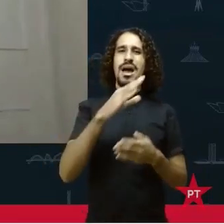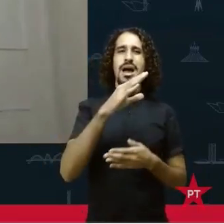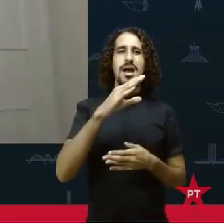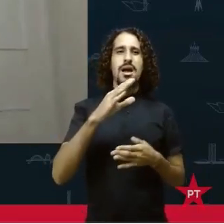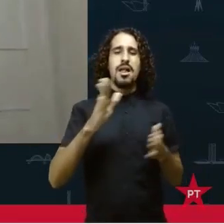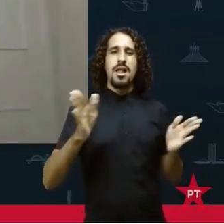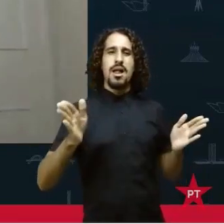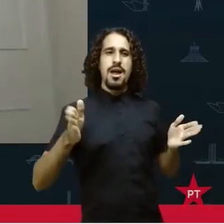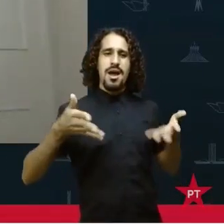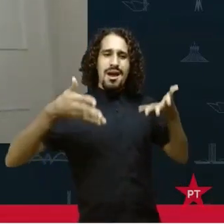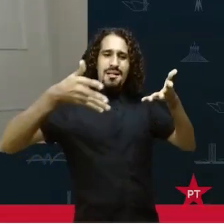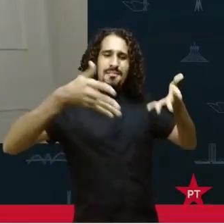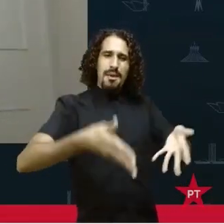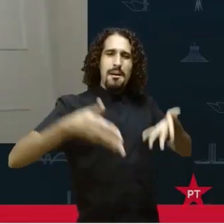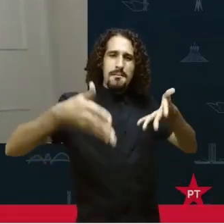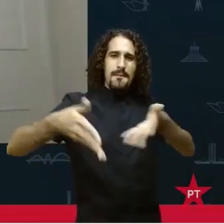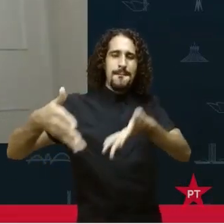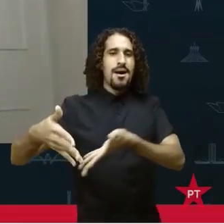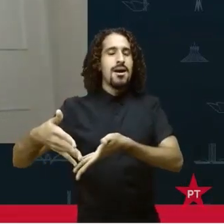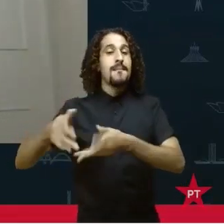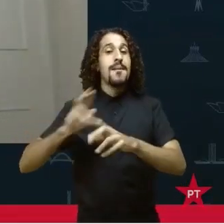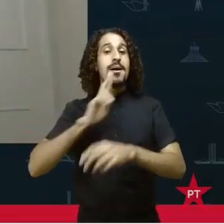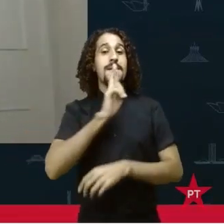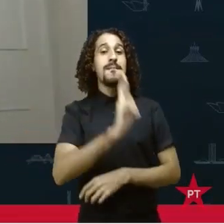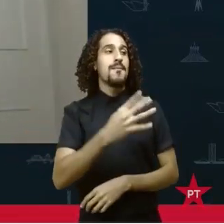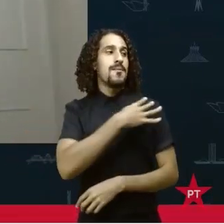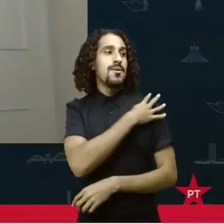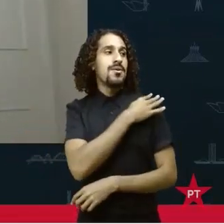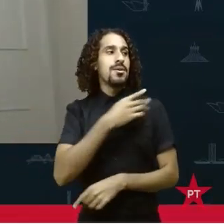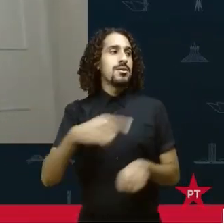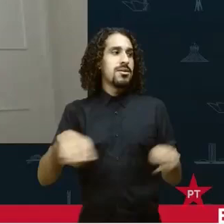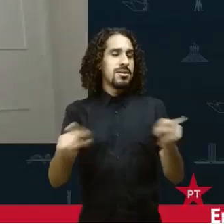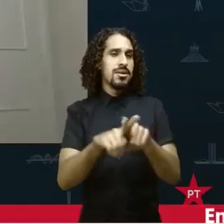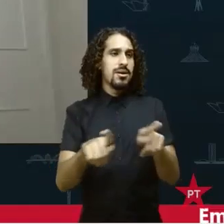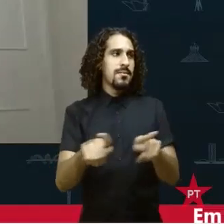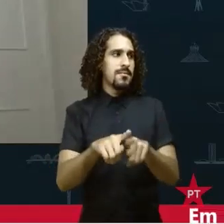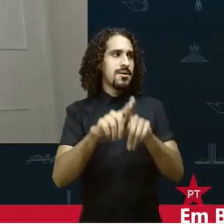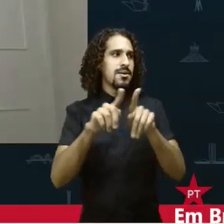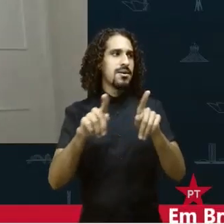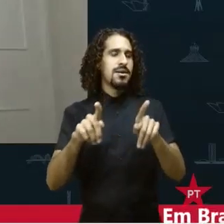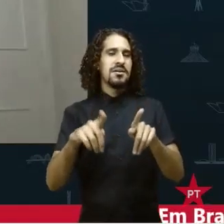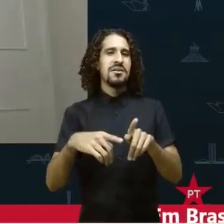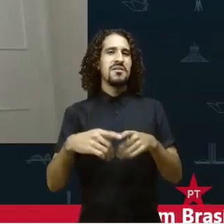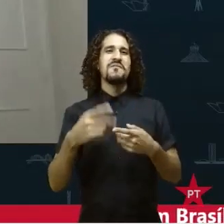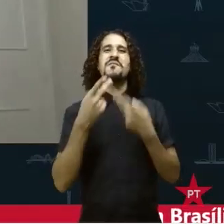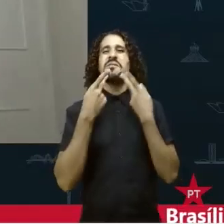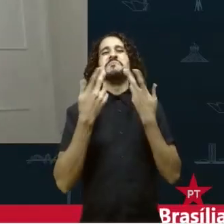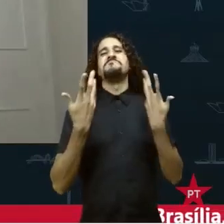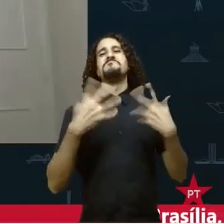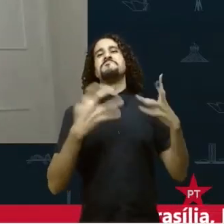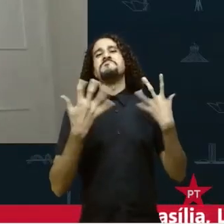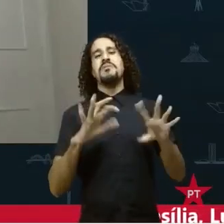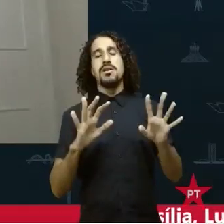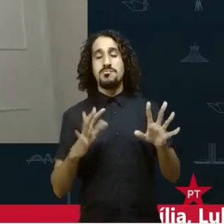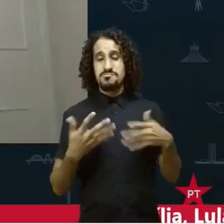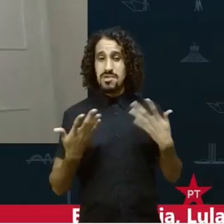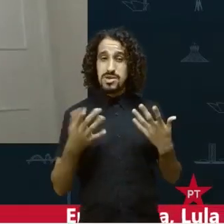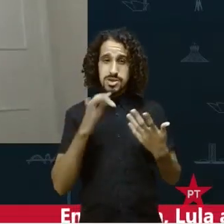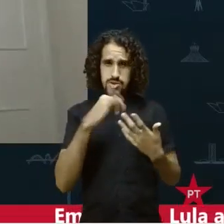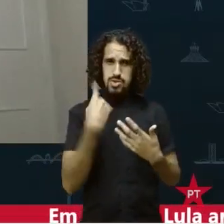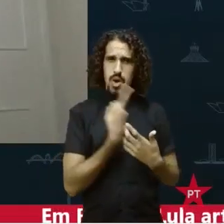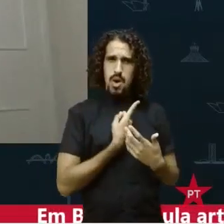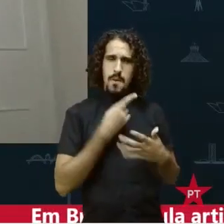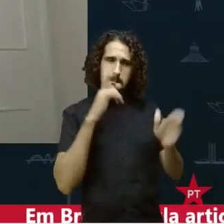sepultamentos distantes, e a resposta de Bolsonaro também, segundo ele, foi uma de insatisfação. E quando nós